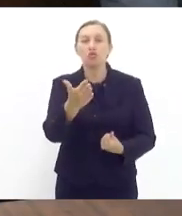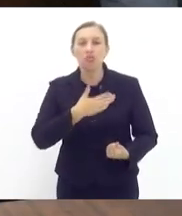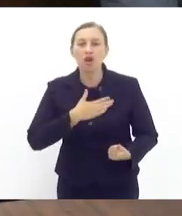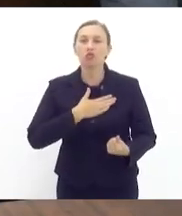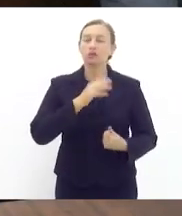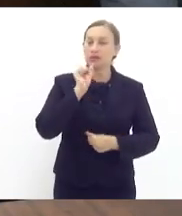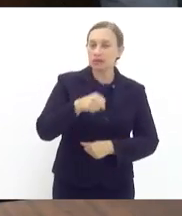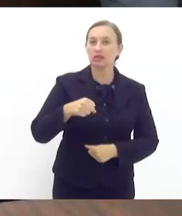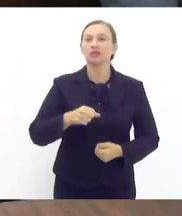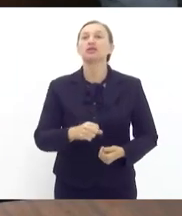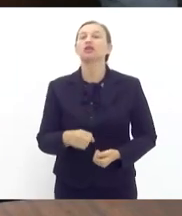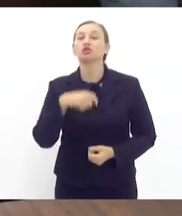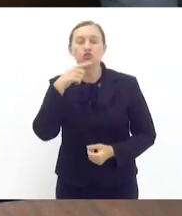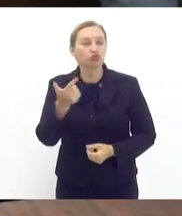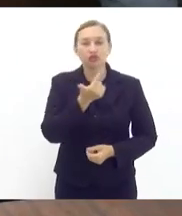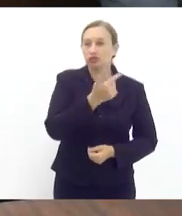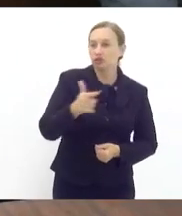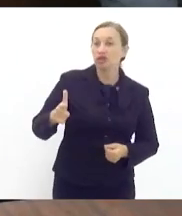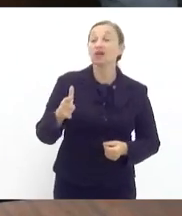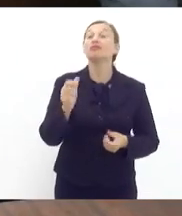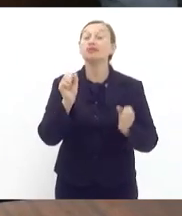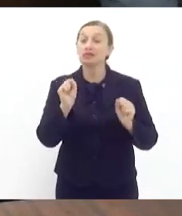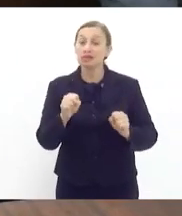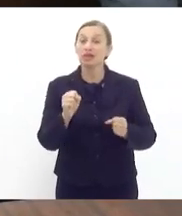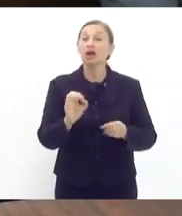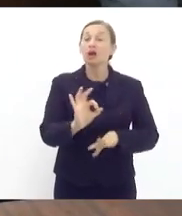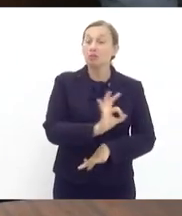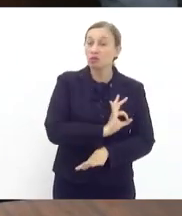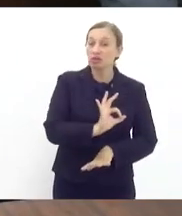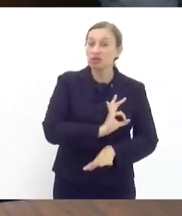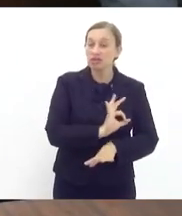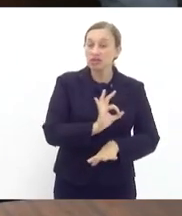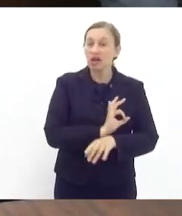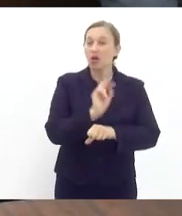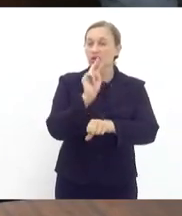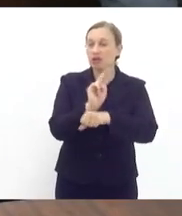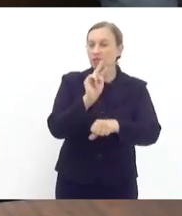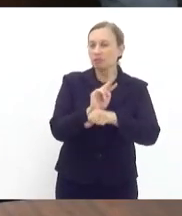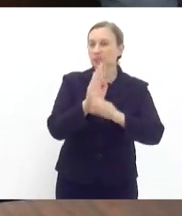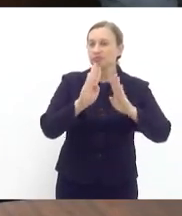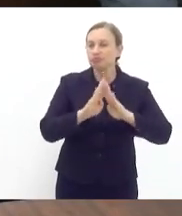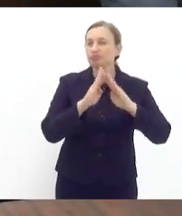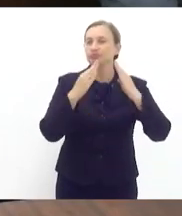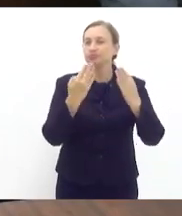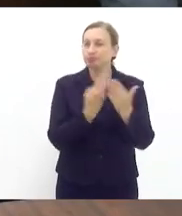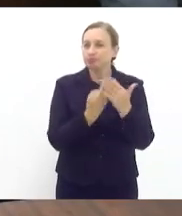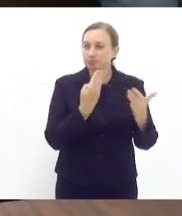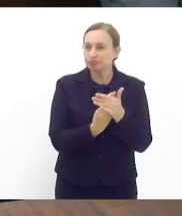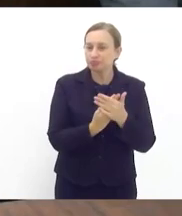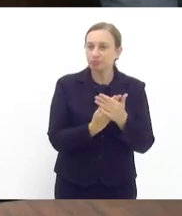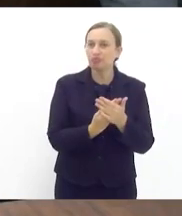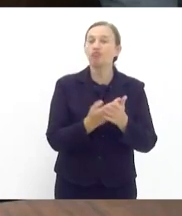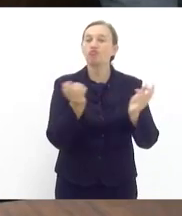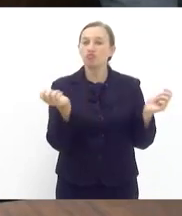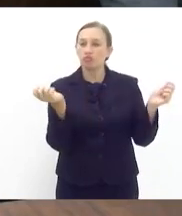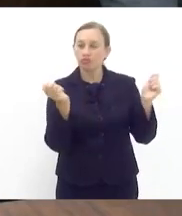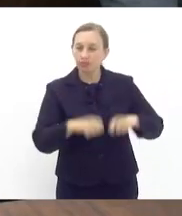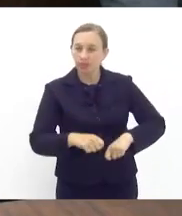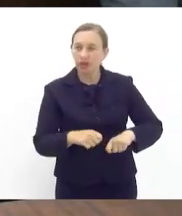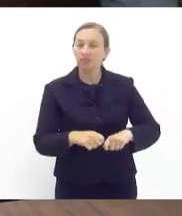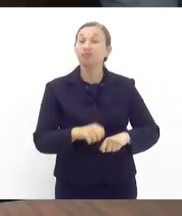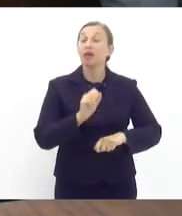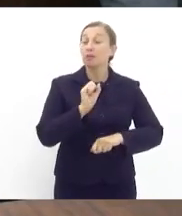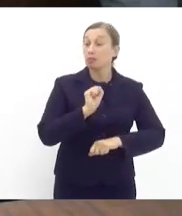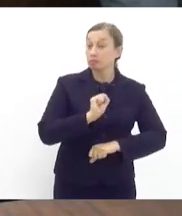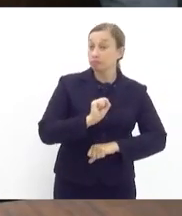o meu voto sim sem dúvida nenhuma tem que botar é o pessoal armado na porta das escolas as pessoas que são gabaritadas para poder